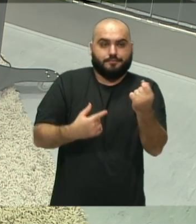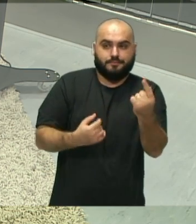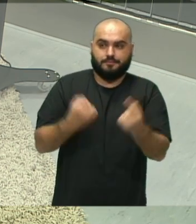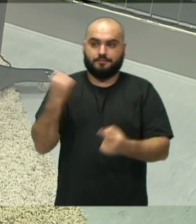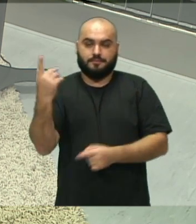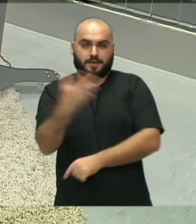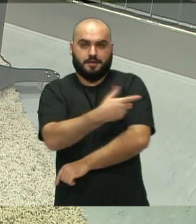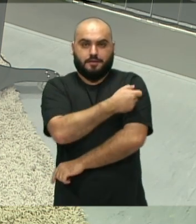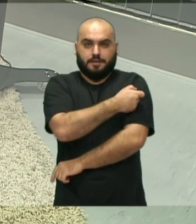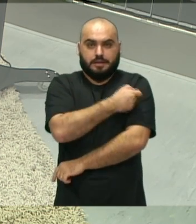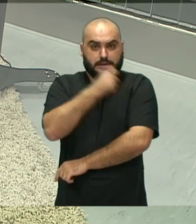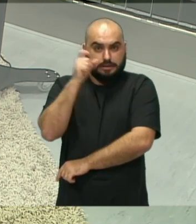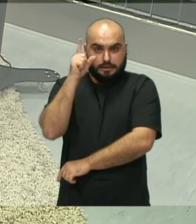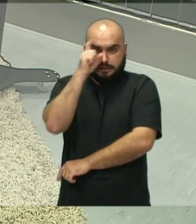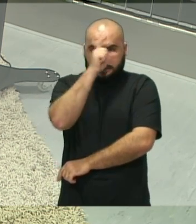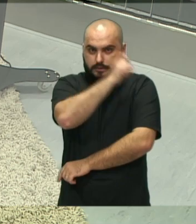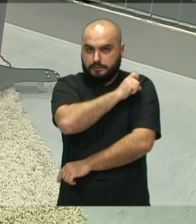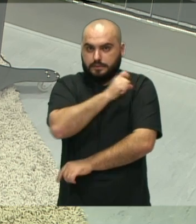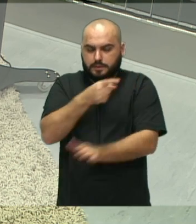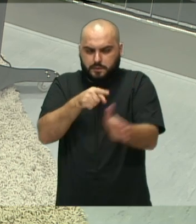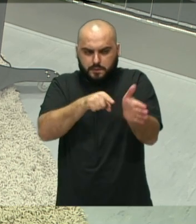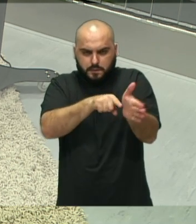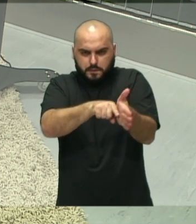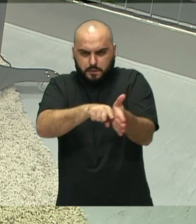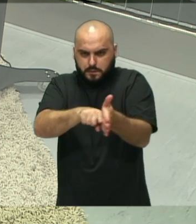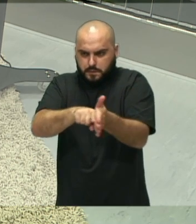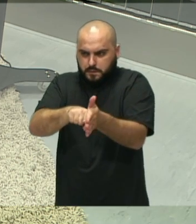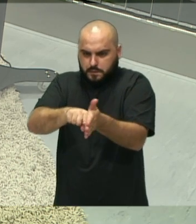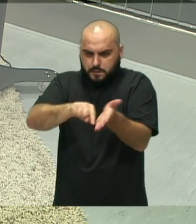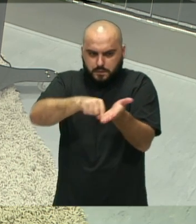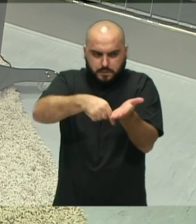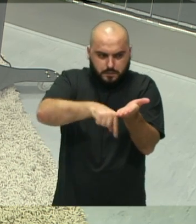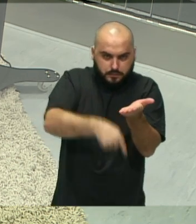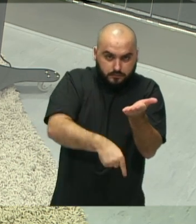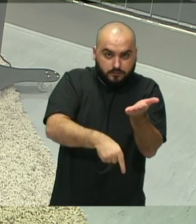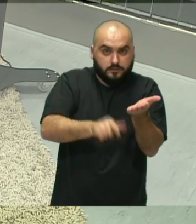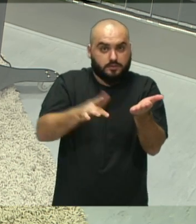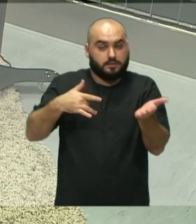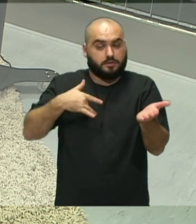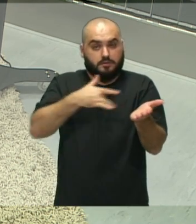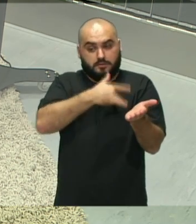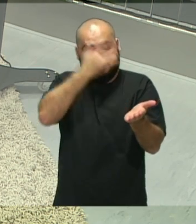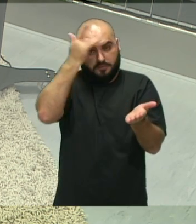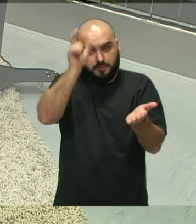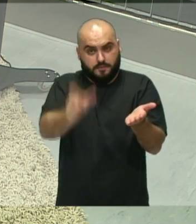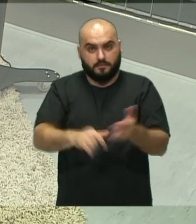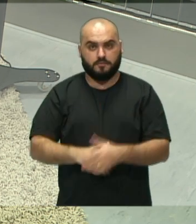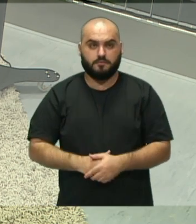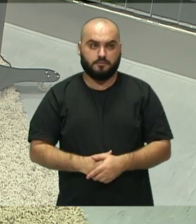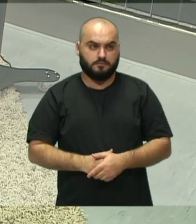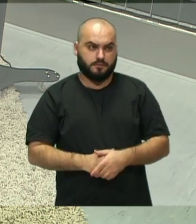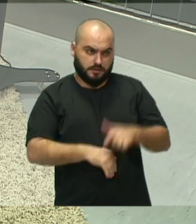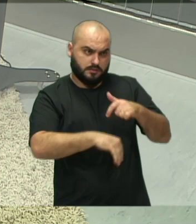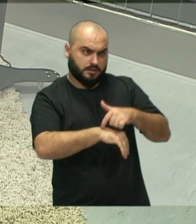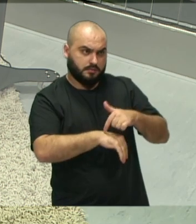de complexidade e a saúde da pessoa está em jogo. Mas é viável esse